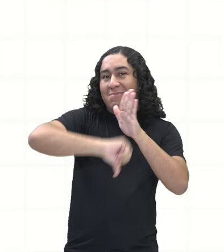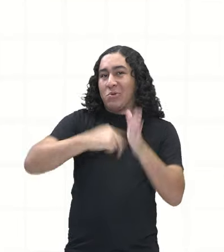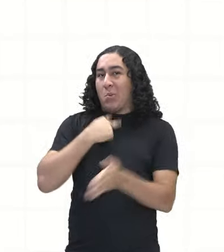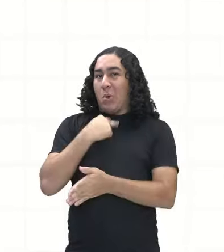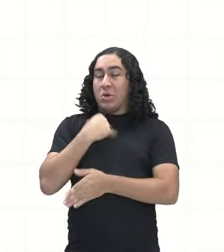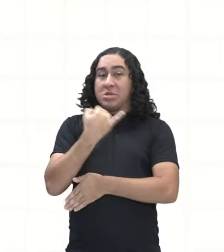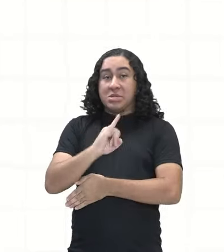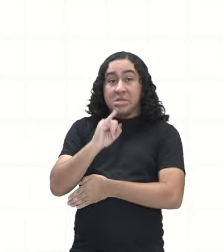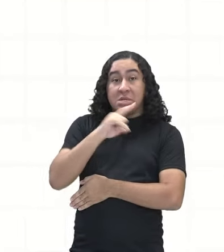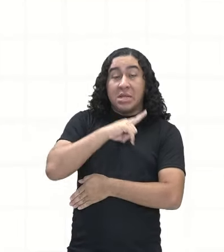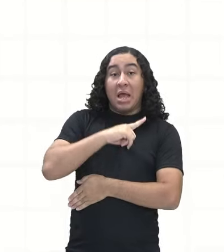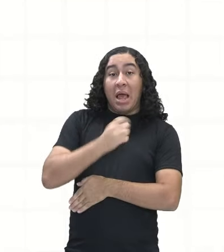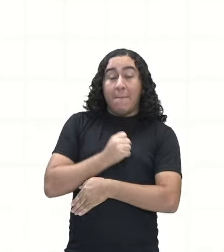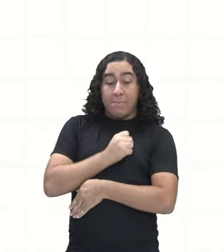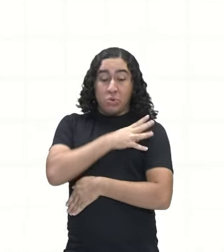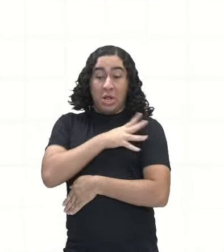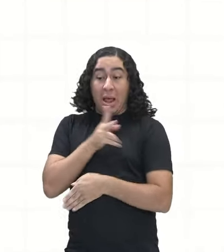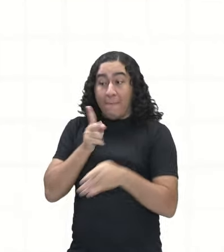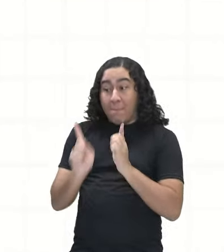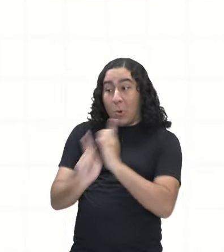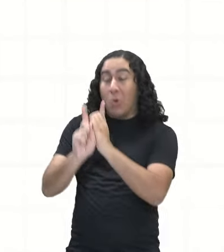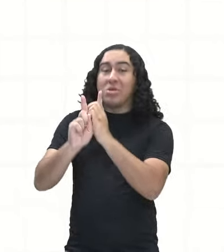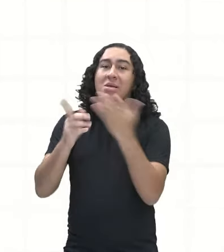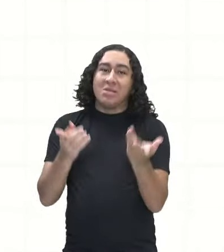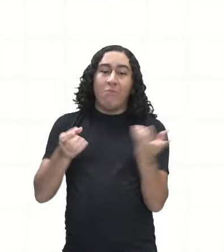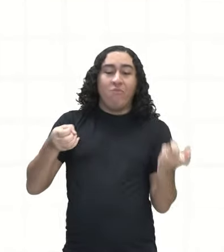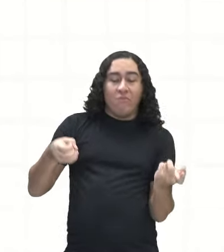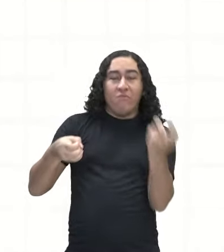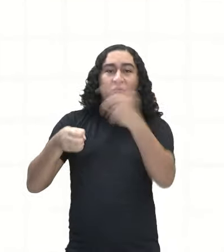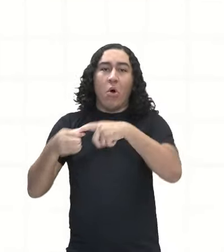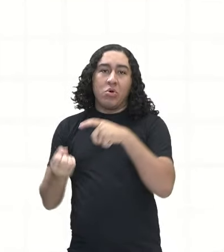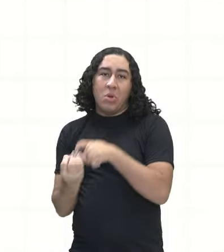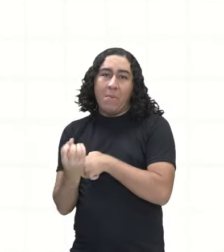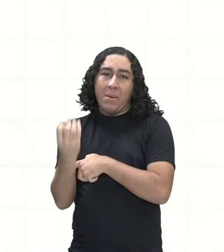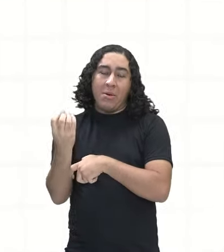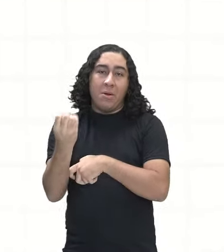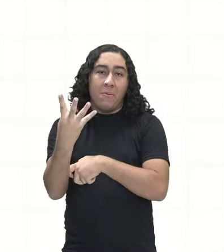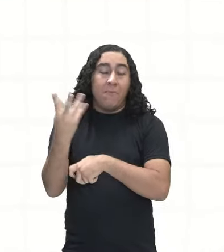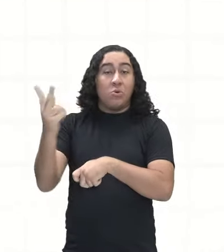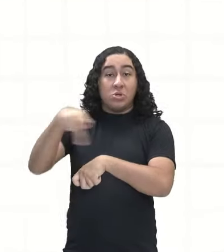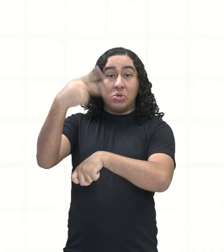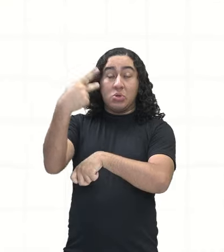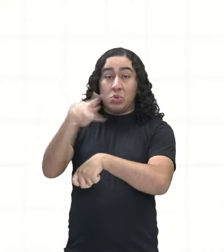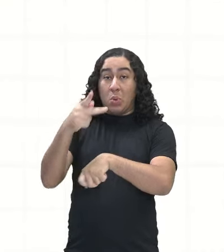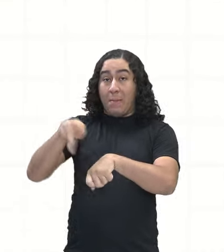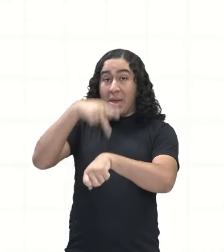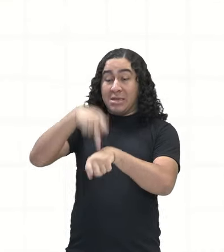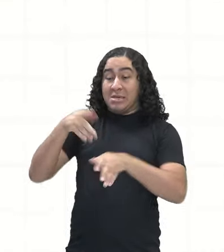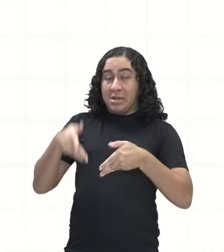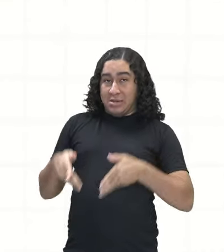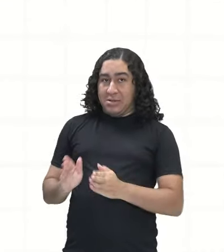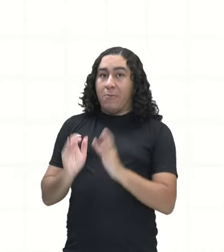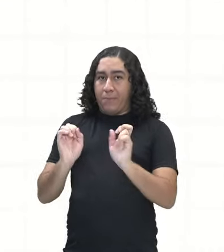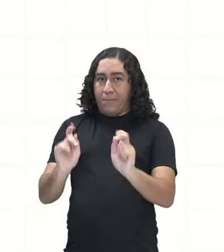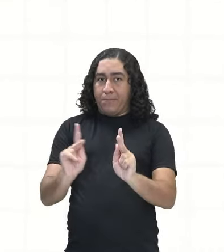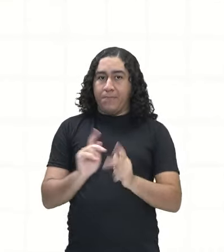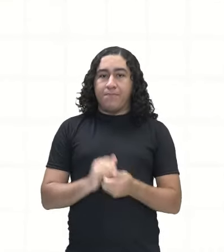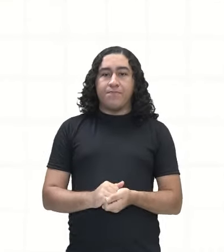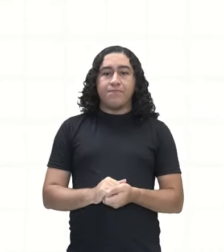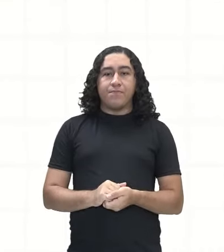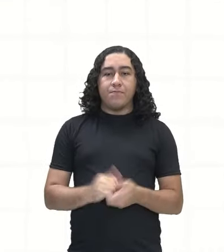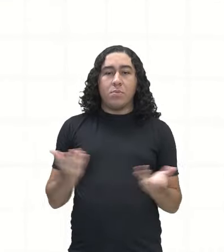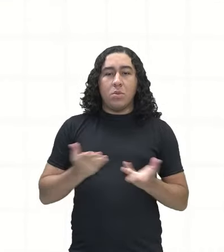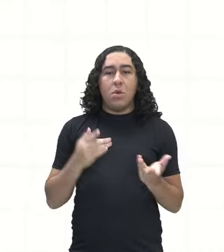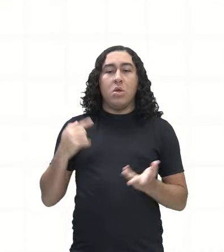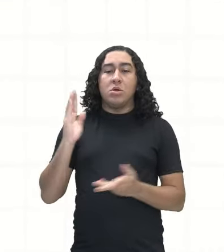autoridades te pegarem elas vão obviamente te devolver te repatriar para o seu país de origem certo e agora eu